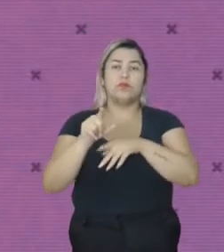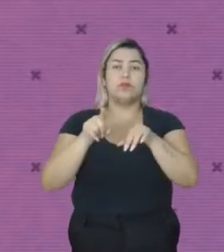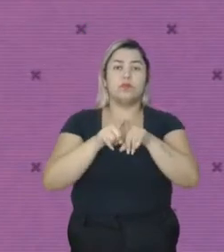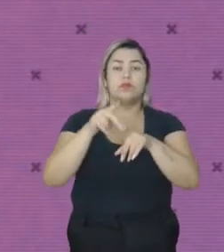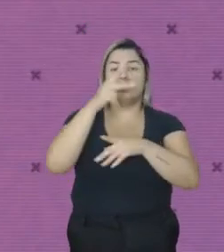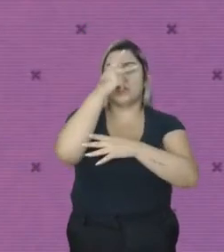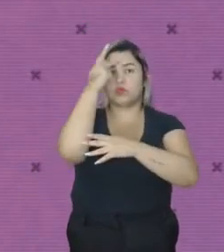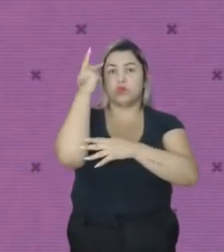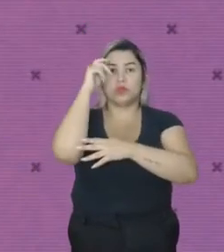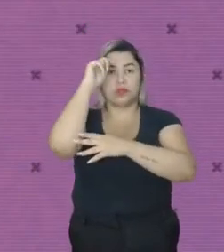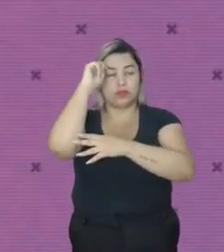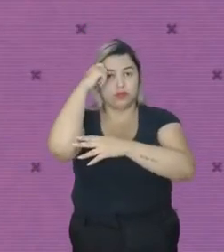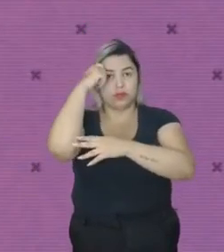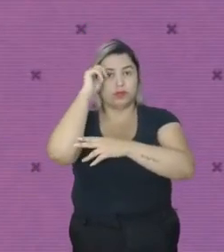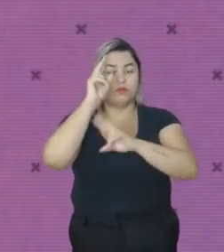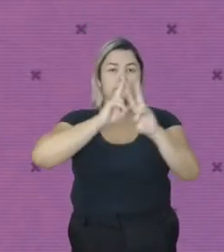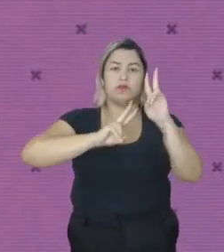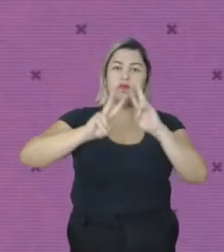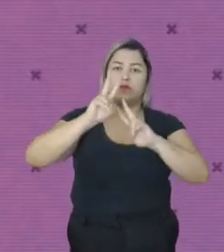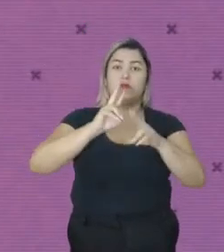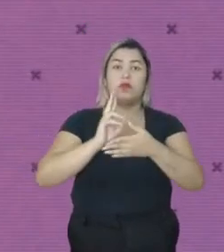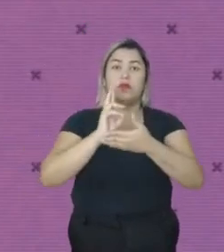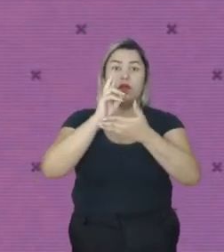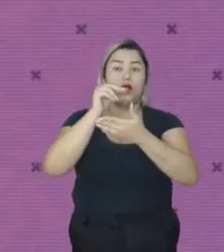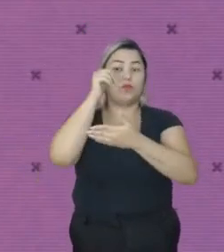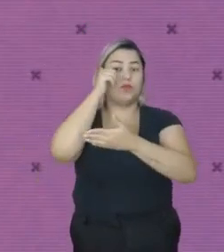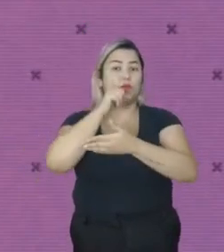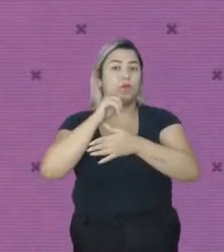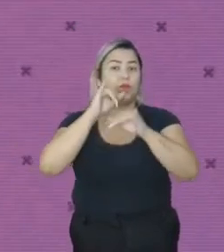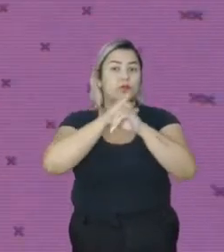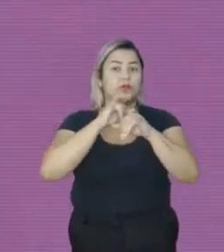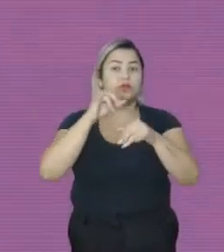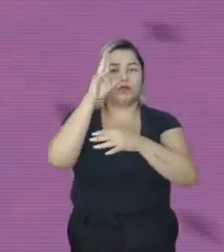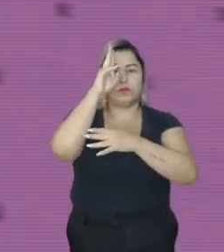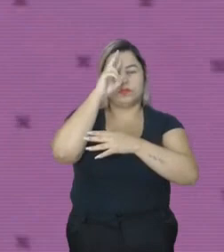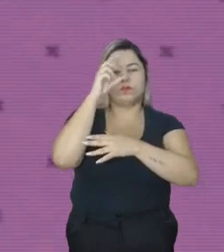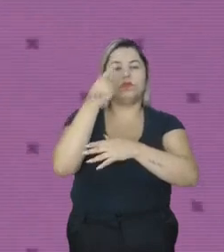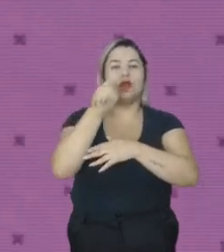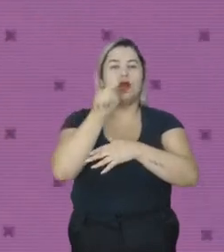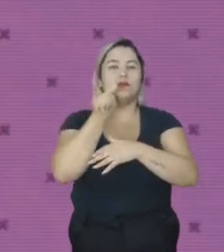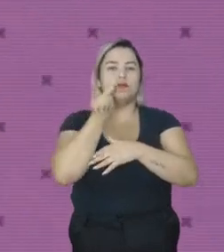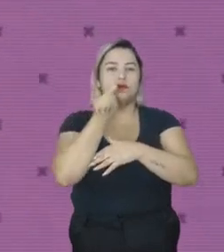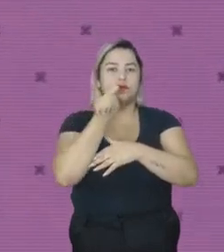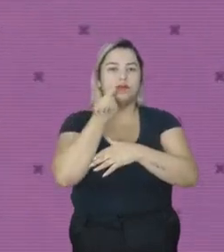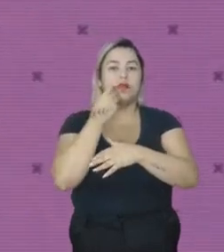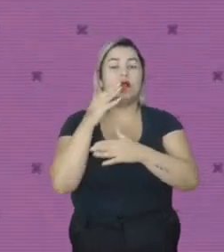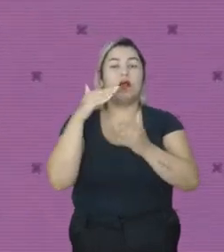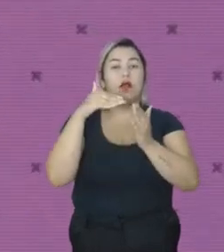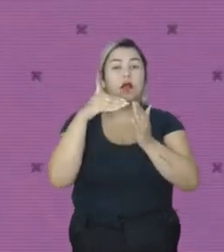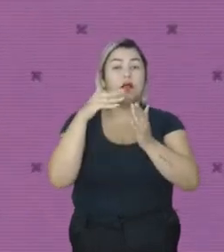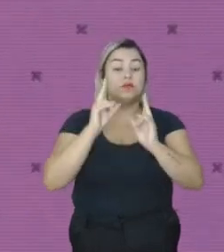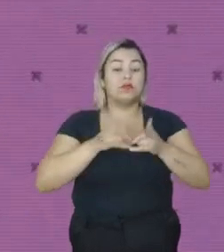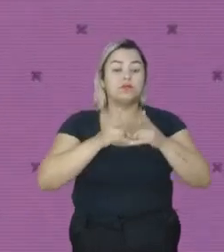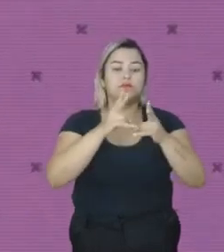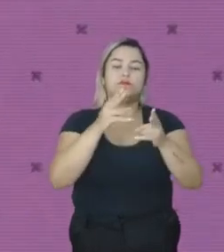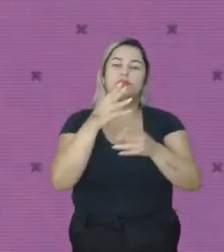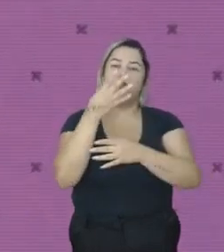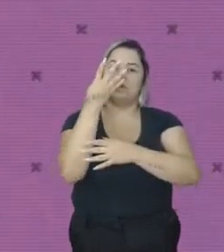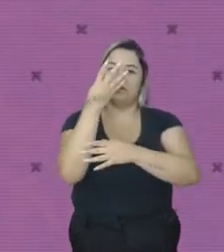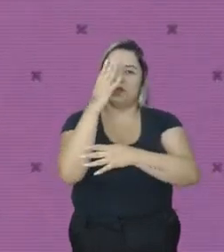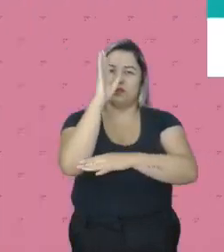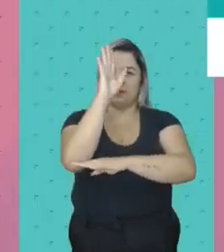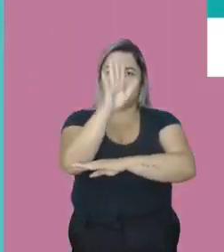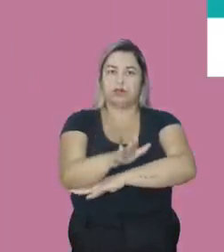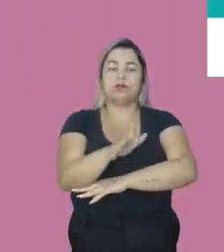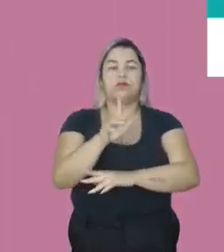pessoas negras. Acompanhe o TV Elas por Elas Formação de segunda a sexta-feira, sempre às 4 da tarde,